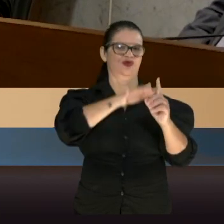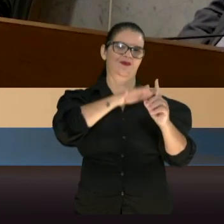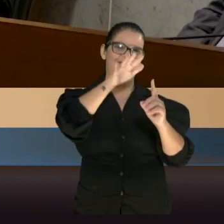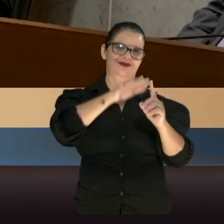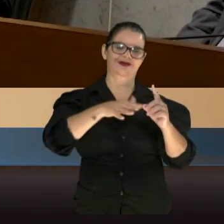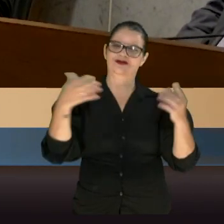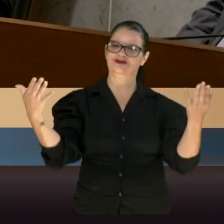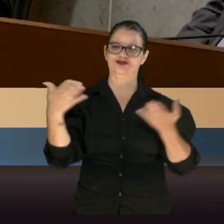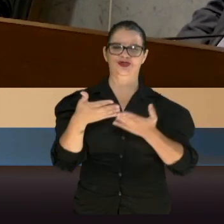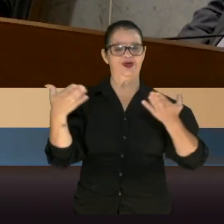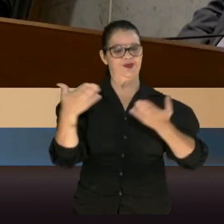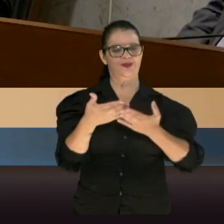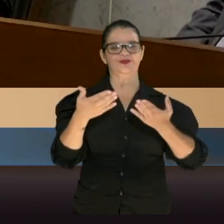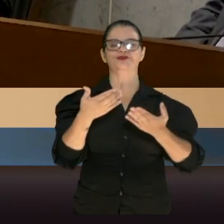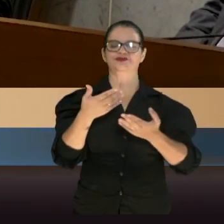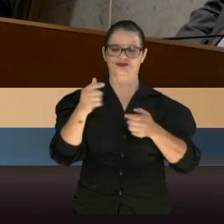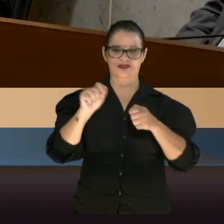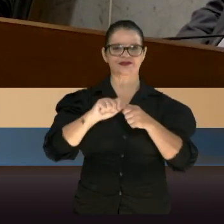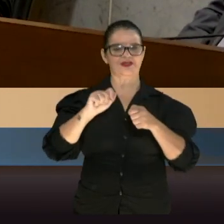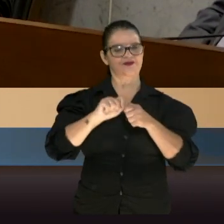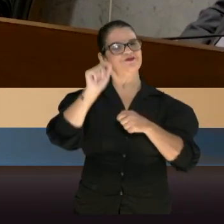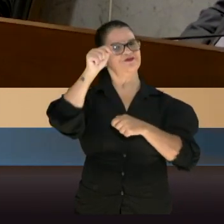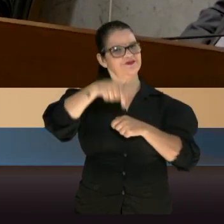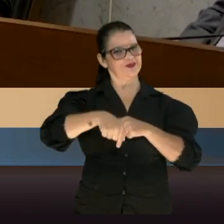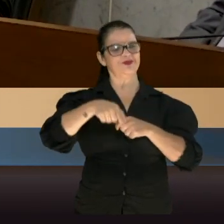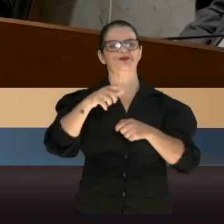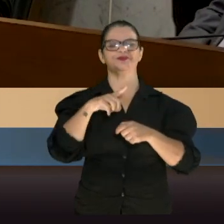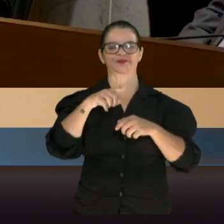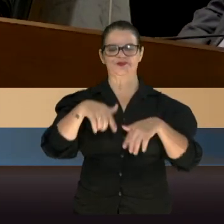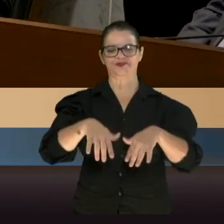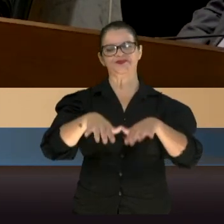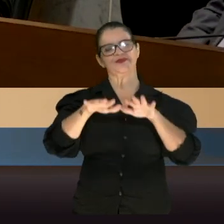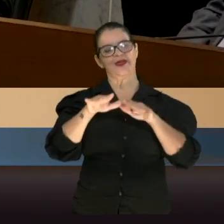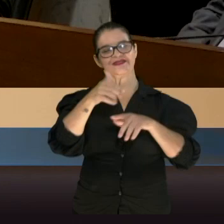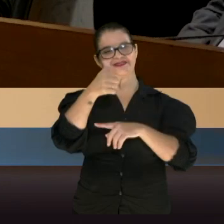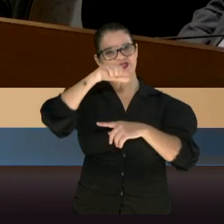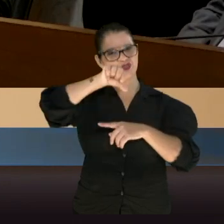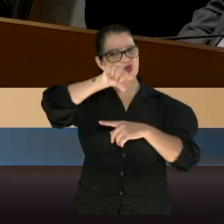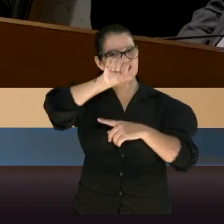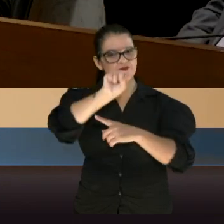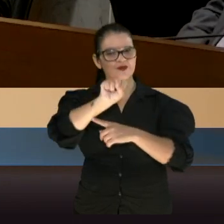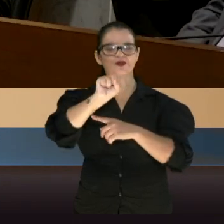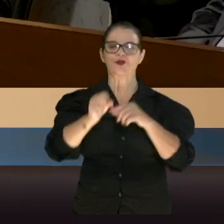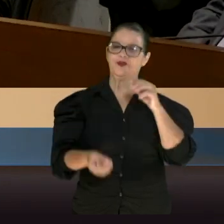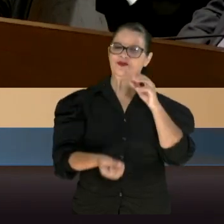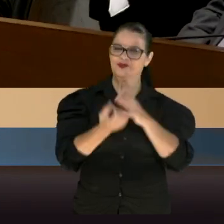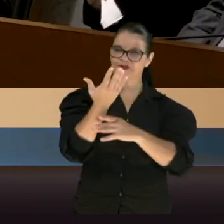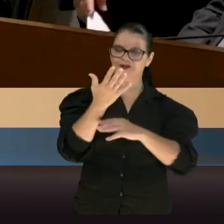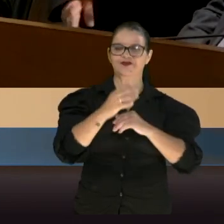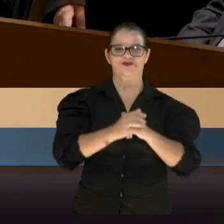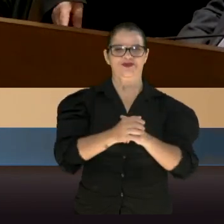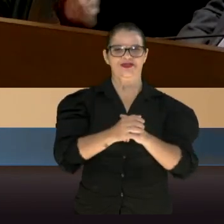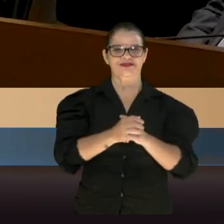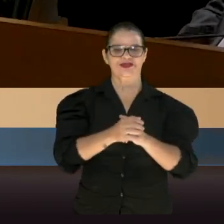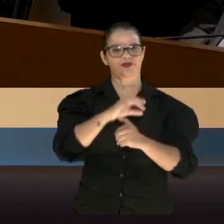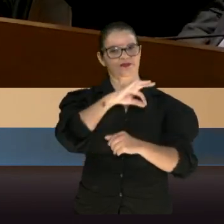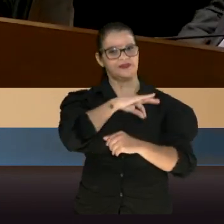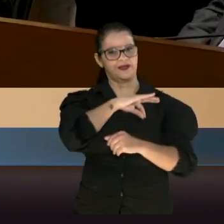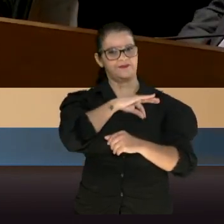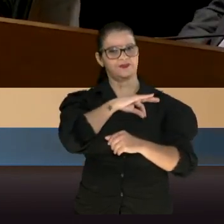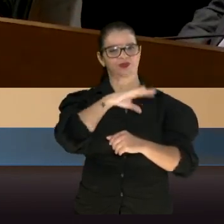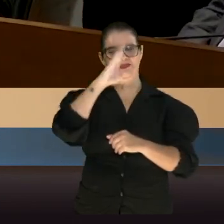que hoje está sendo feita aqui nessa casa, pelos 198 anos de fundação da